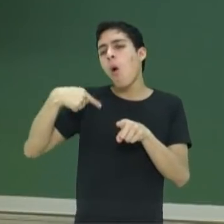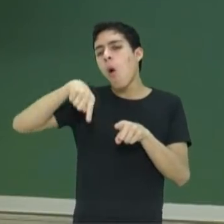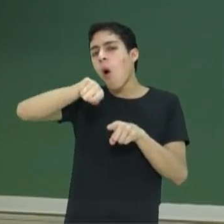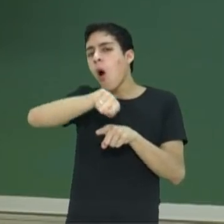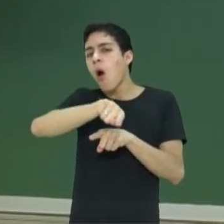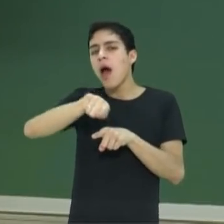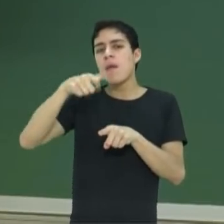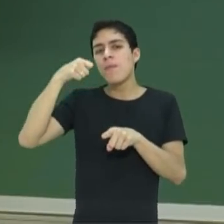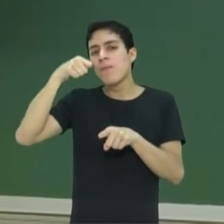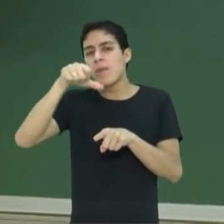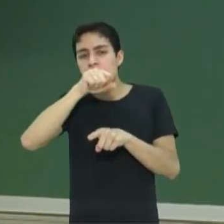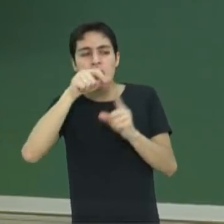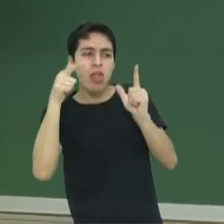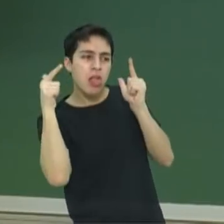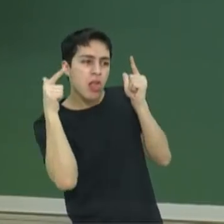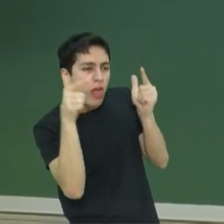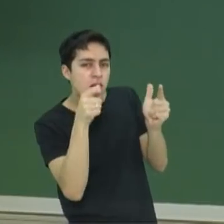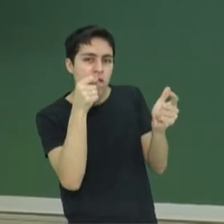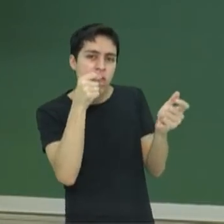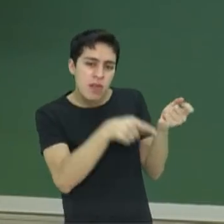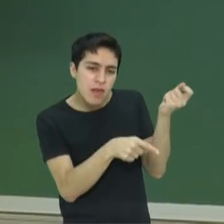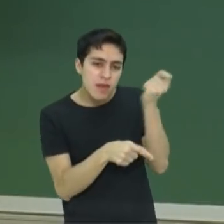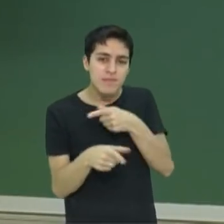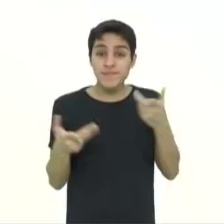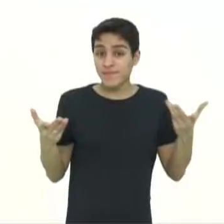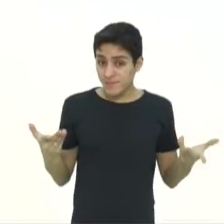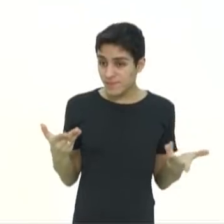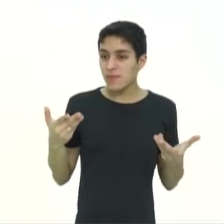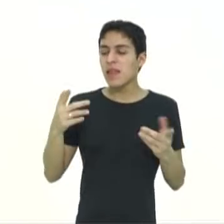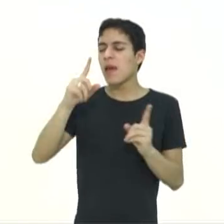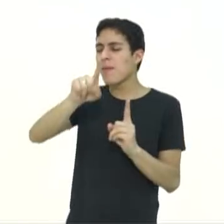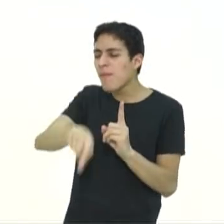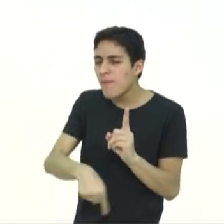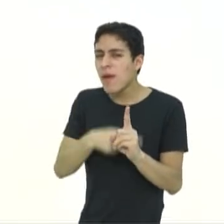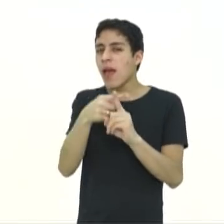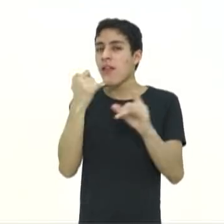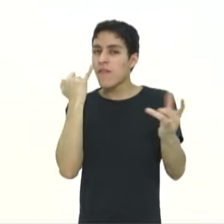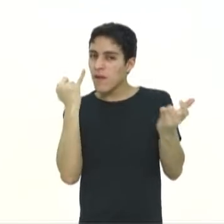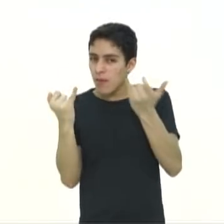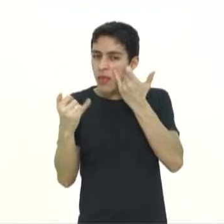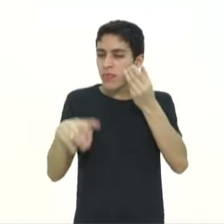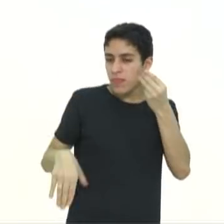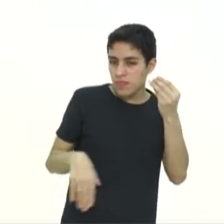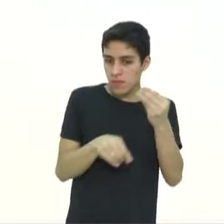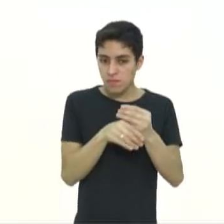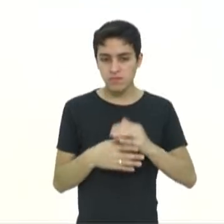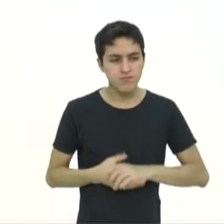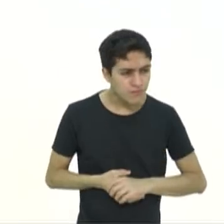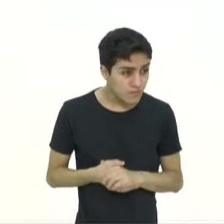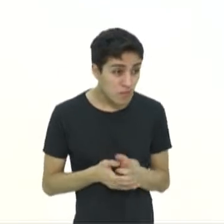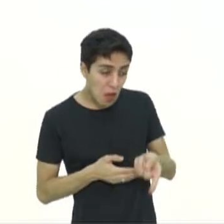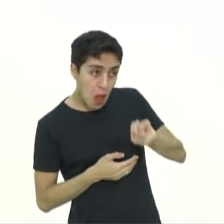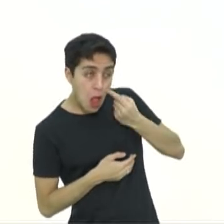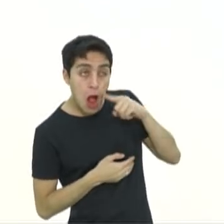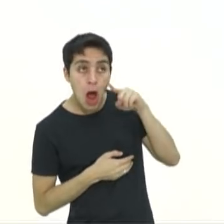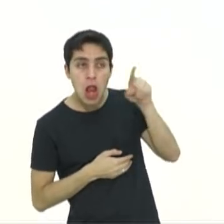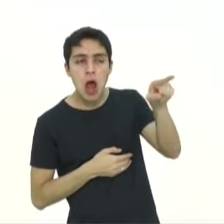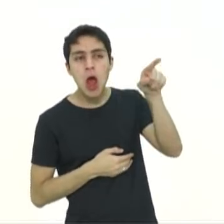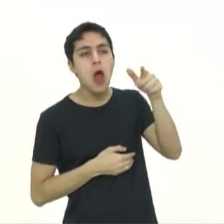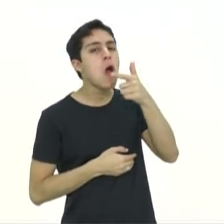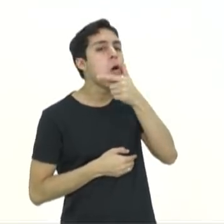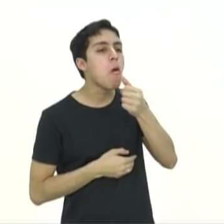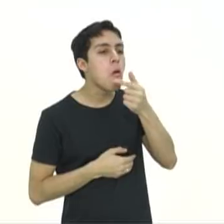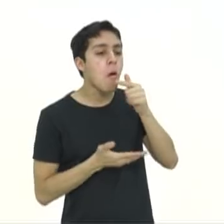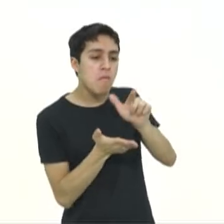a situação. E no fim, ela traz aí uma informação. Um jornalista, um mês só comendo a tal de fast food, engordou mais de